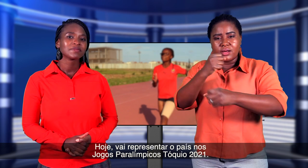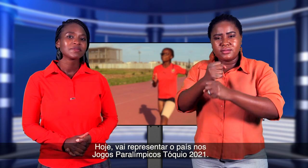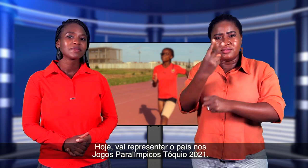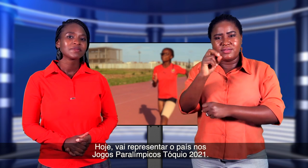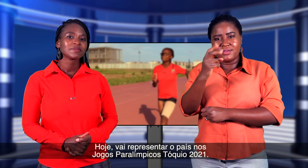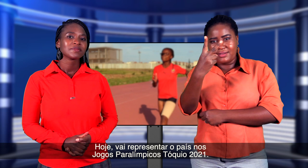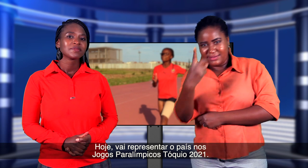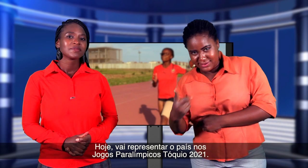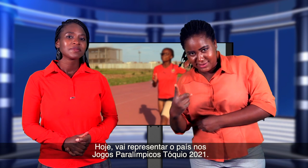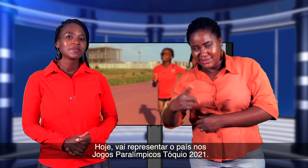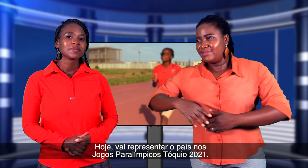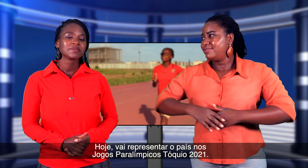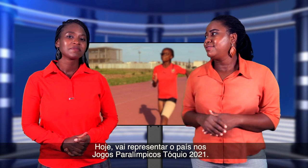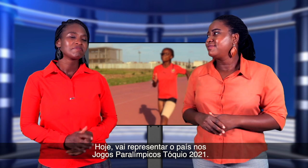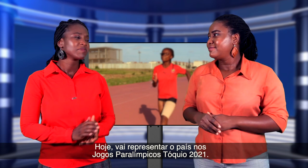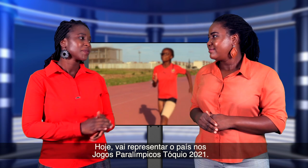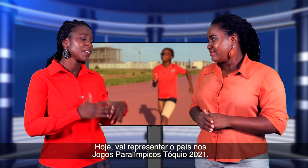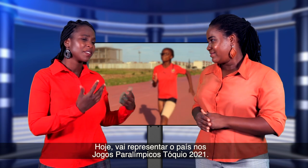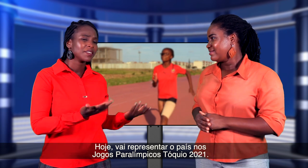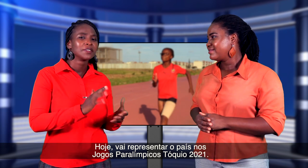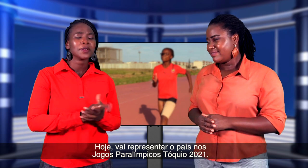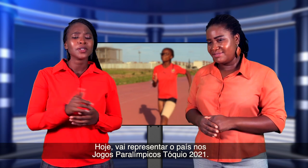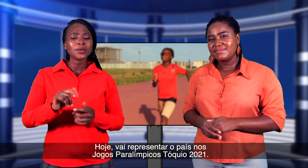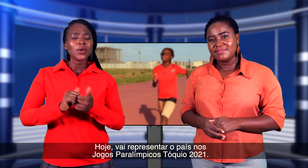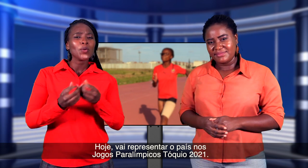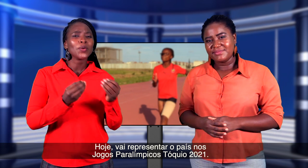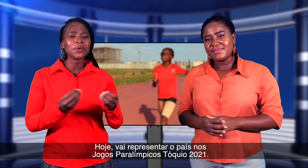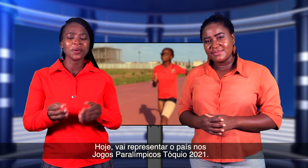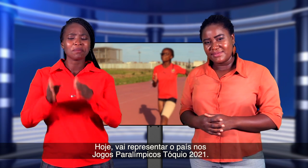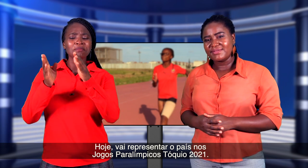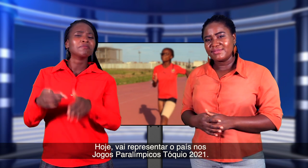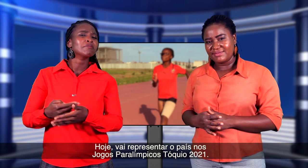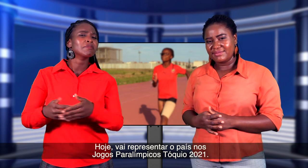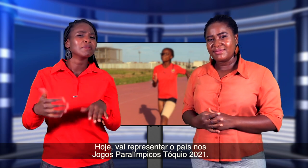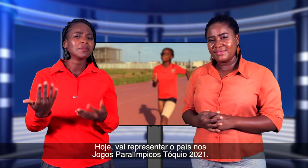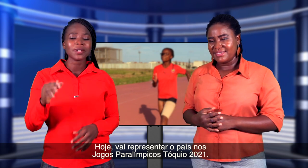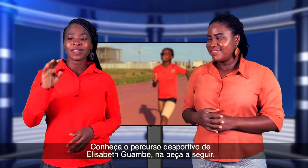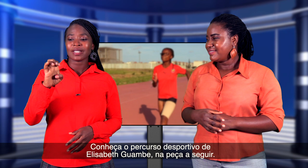Hoje vai representar o país nos Jogos Paralímpicos Tóquio